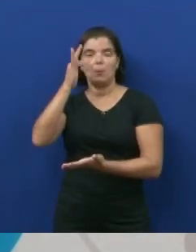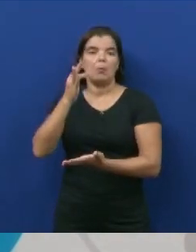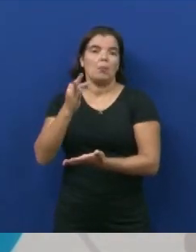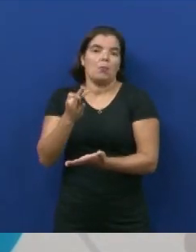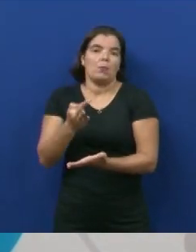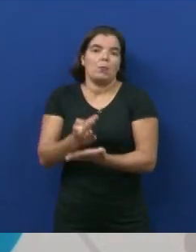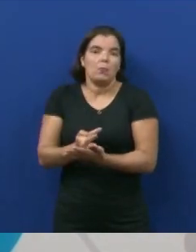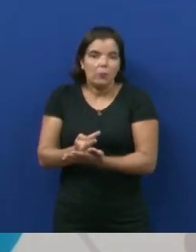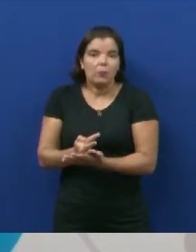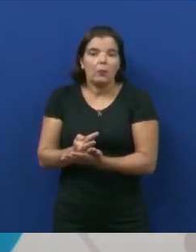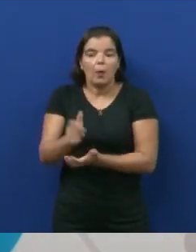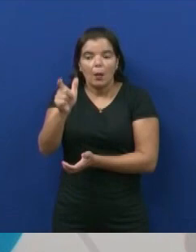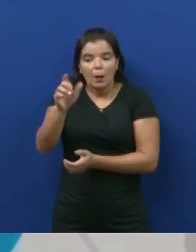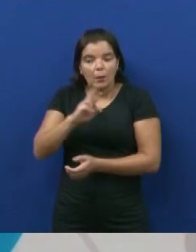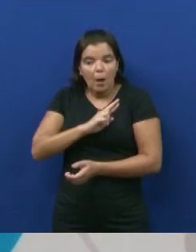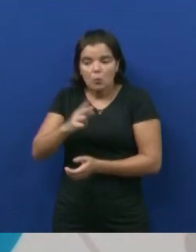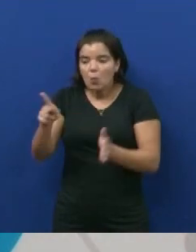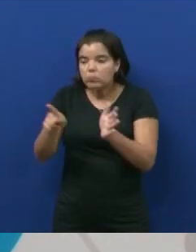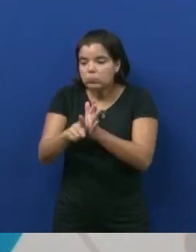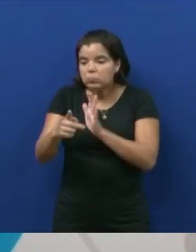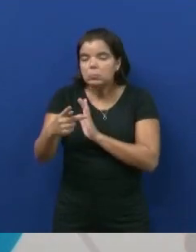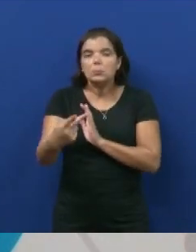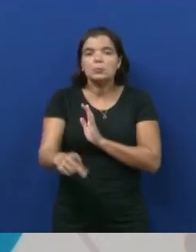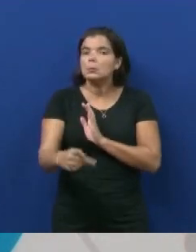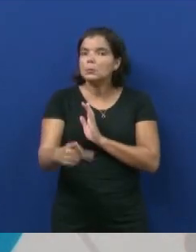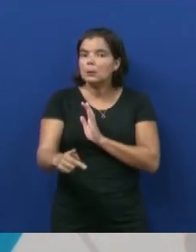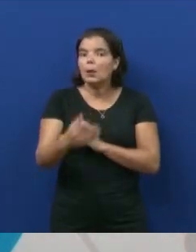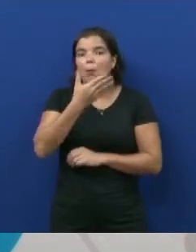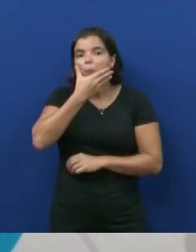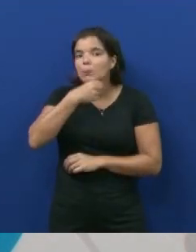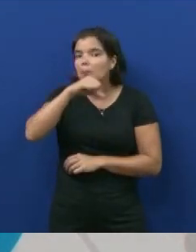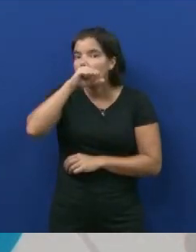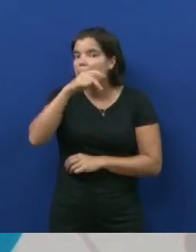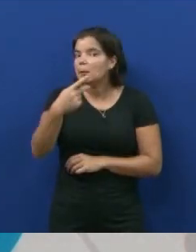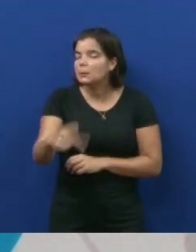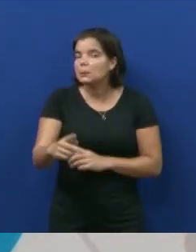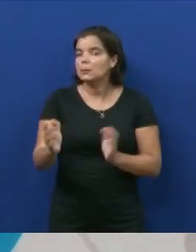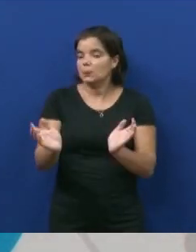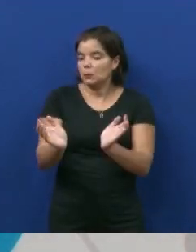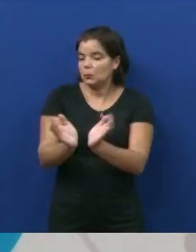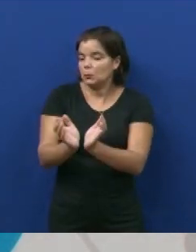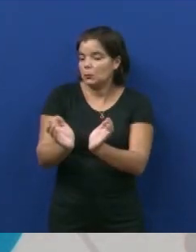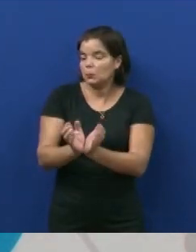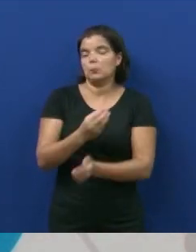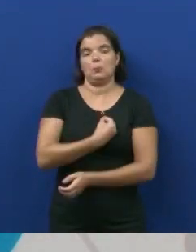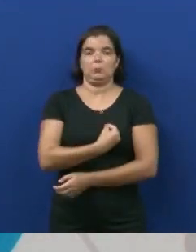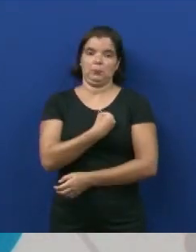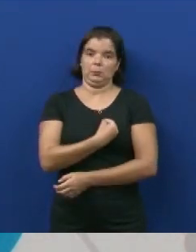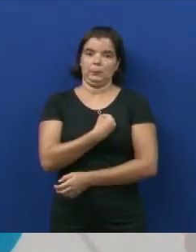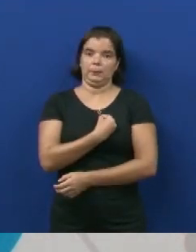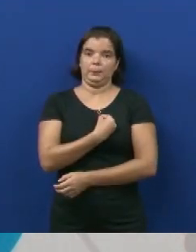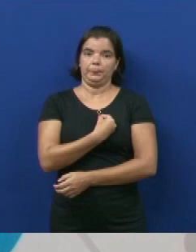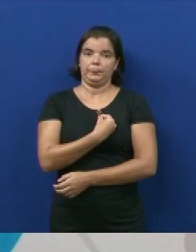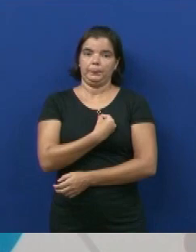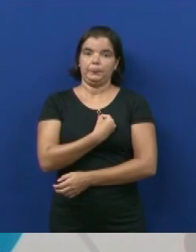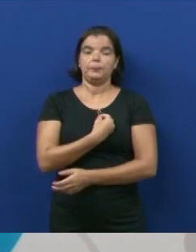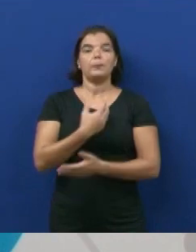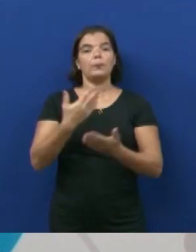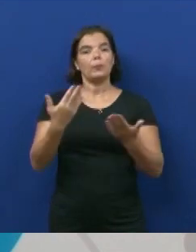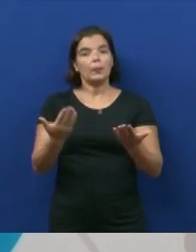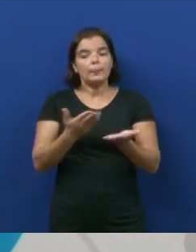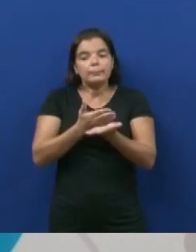né, naquela religião que é dos pais dele, que faz parte da vida dele. Então,